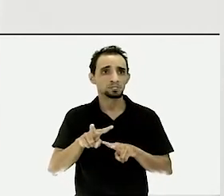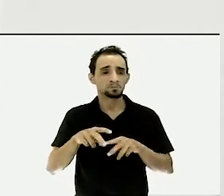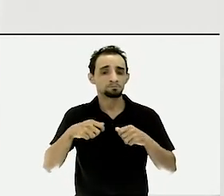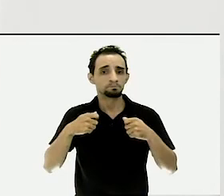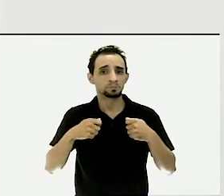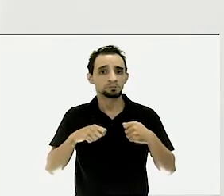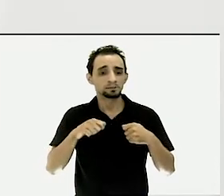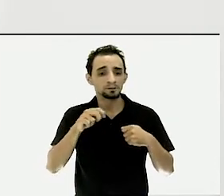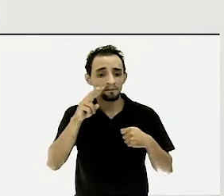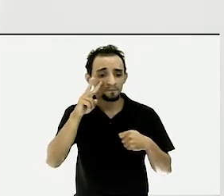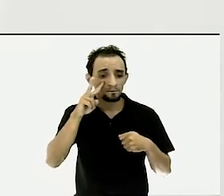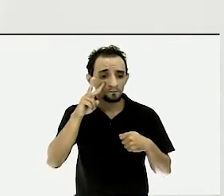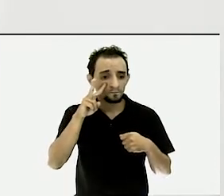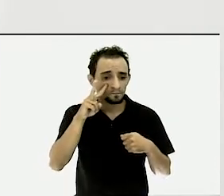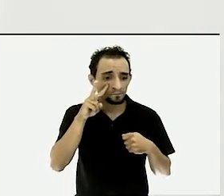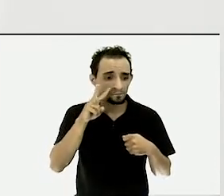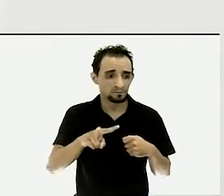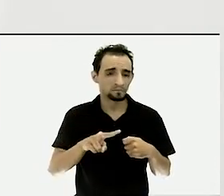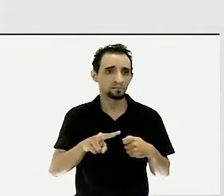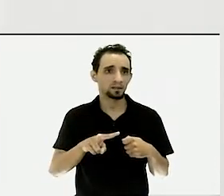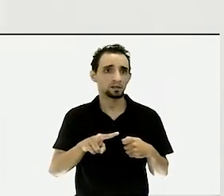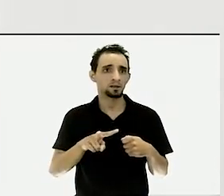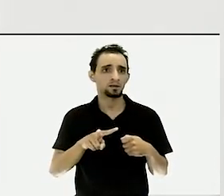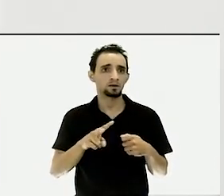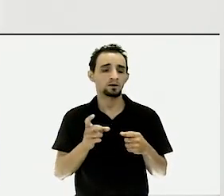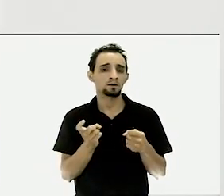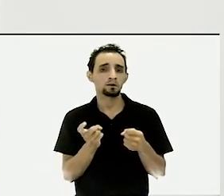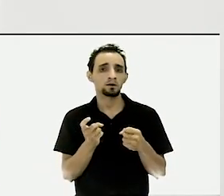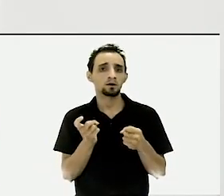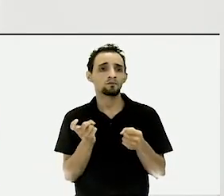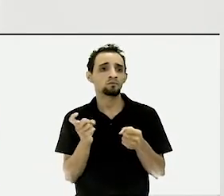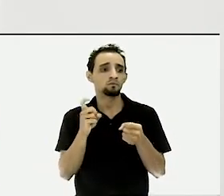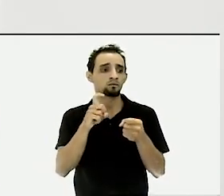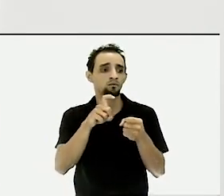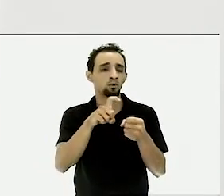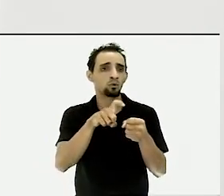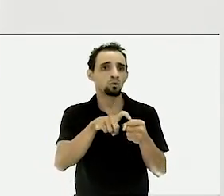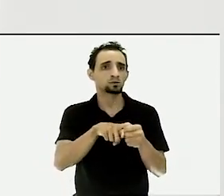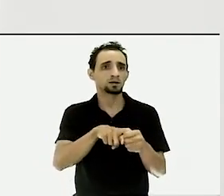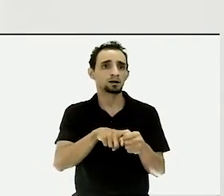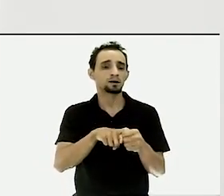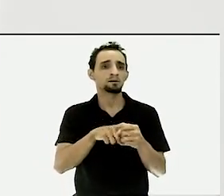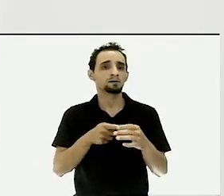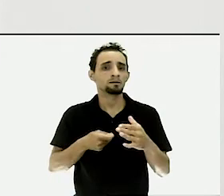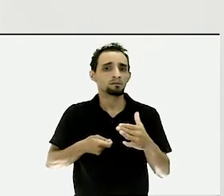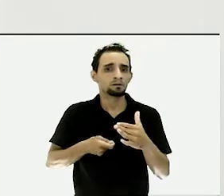já teremos uma nova liminar avisando a Sabesp para que ela pare de cobrar